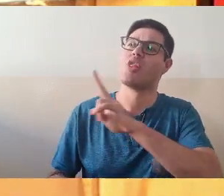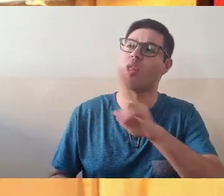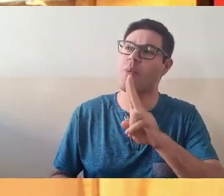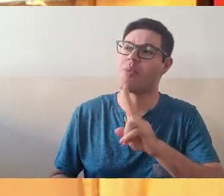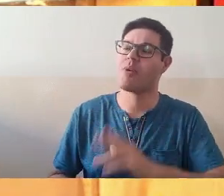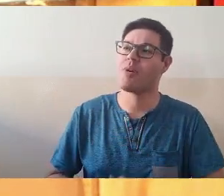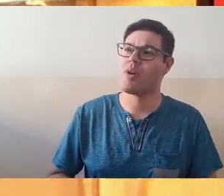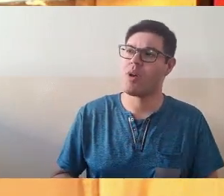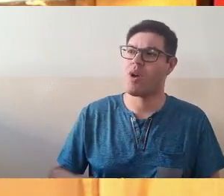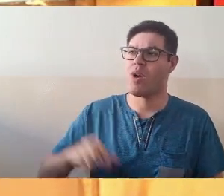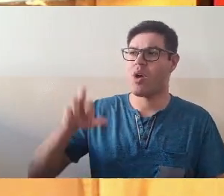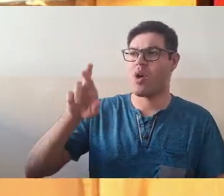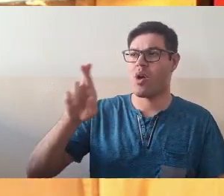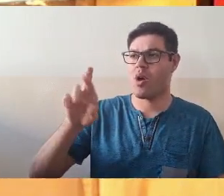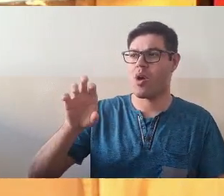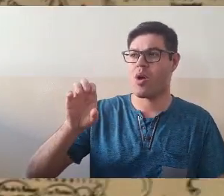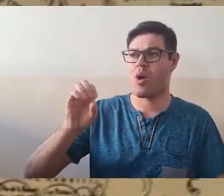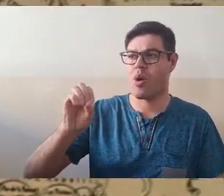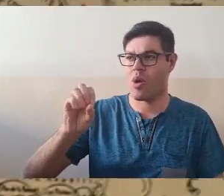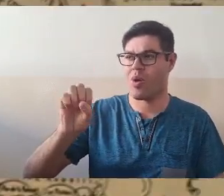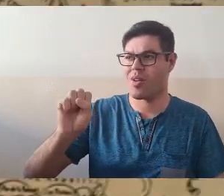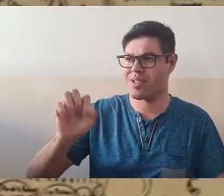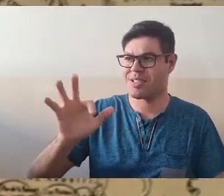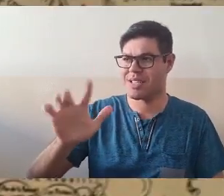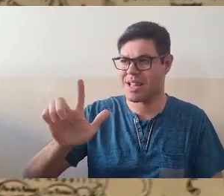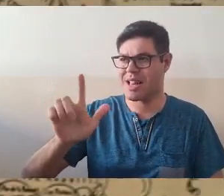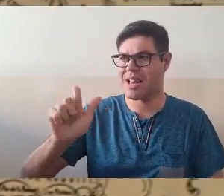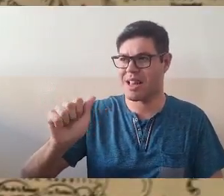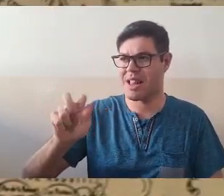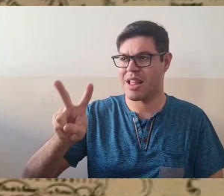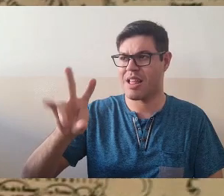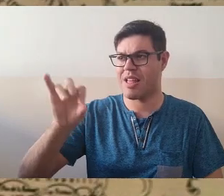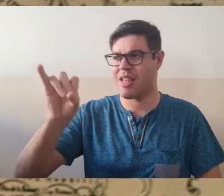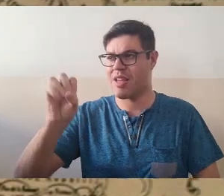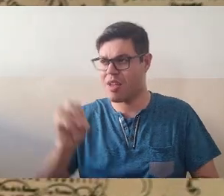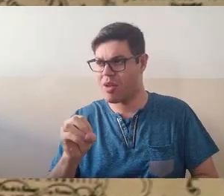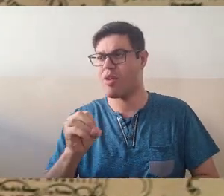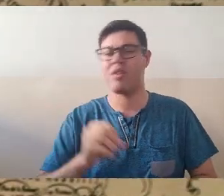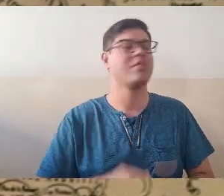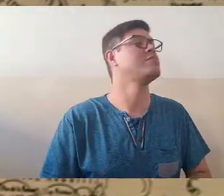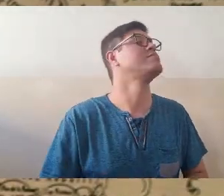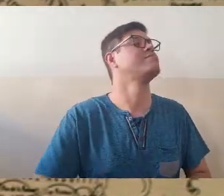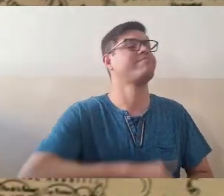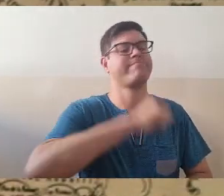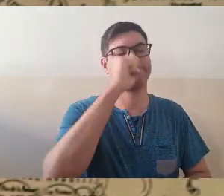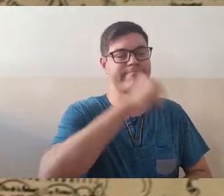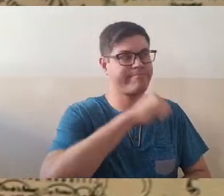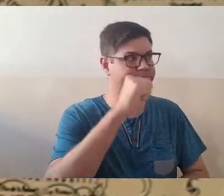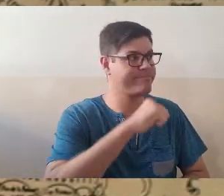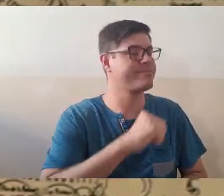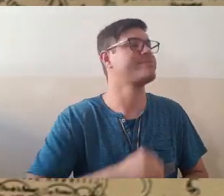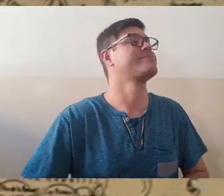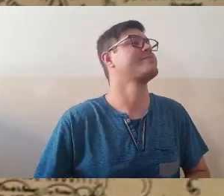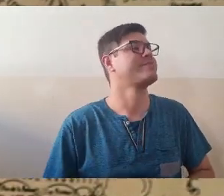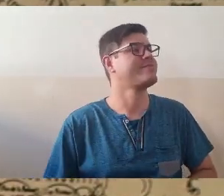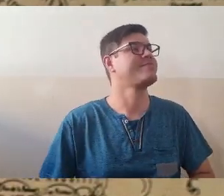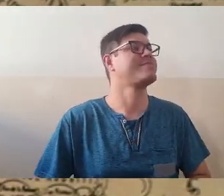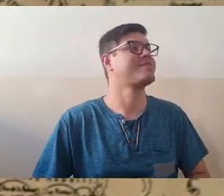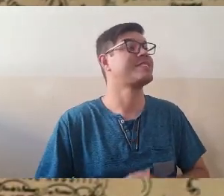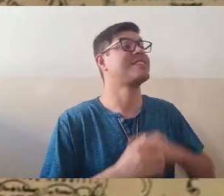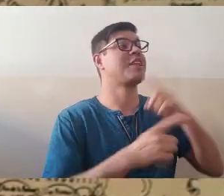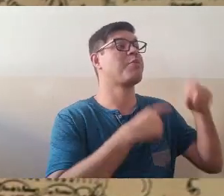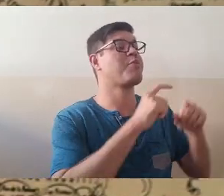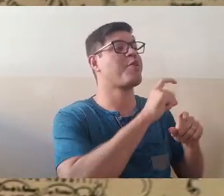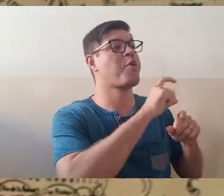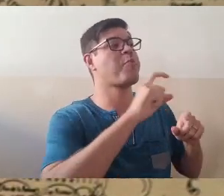Roslávio. Roslávio Alfredo Graffi E você Júnior. estava me Nome de explicando. batismo. Você estava me explicando por que veio esse